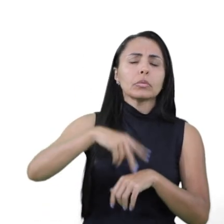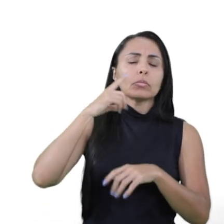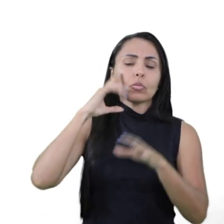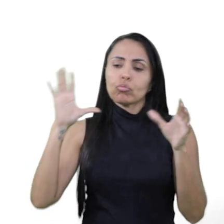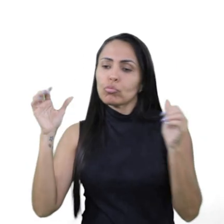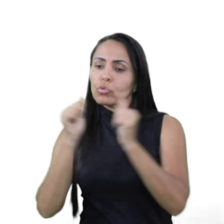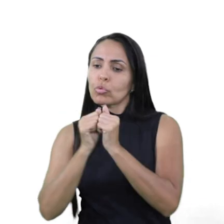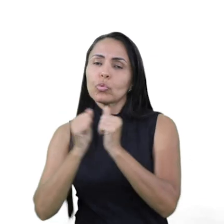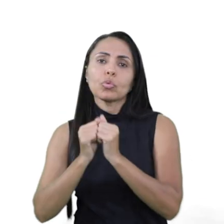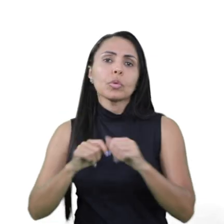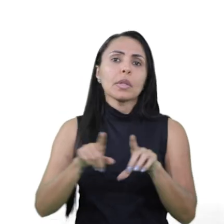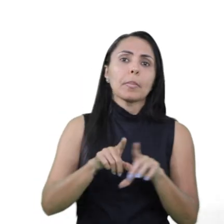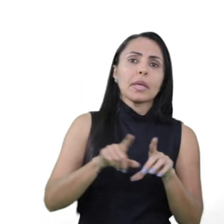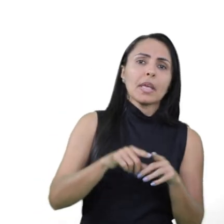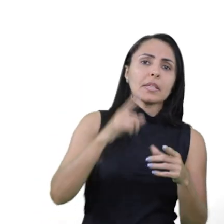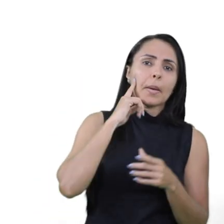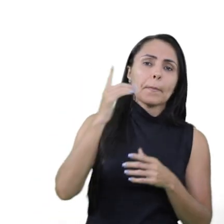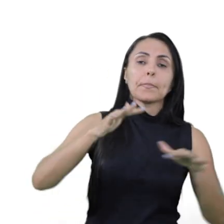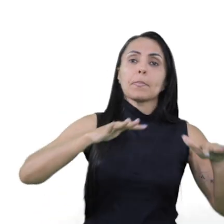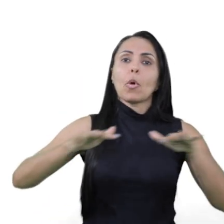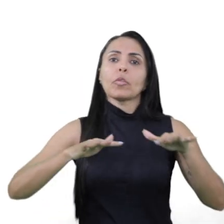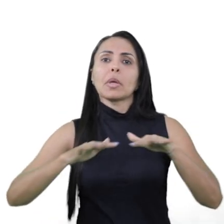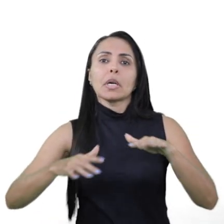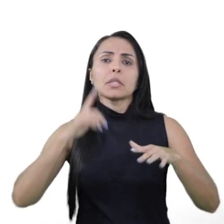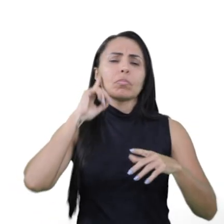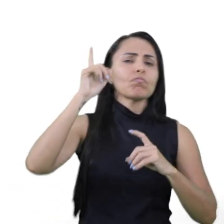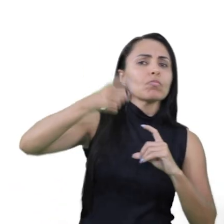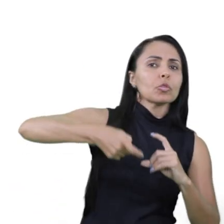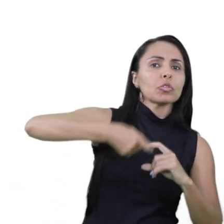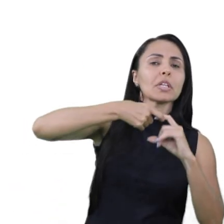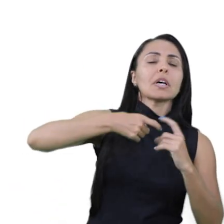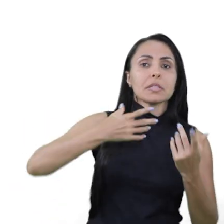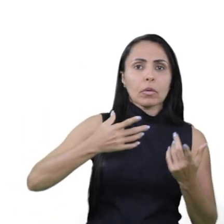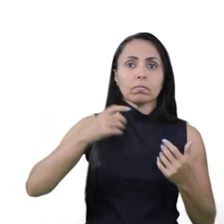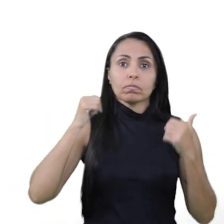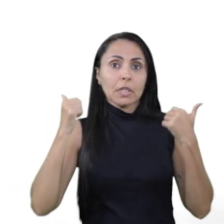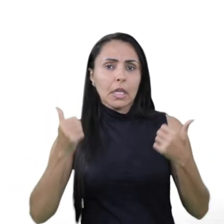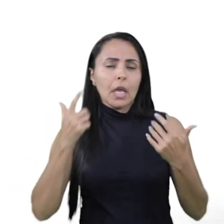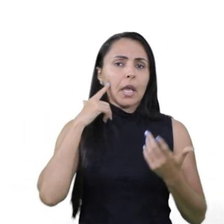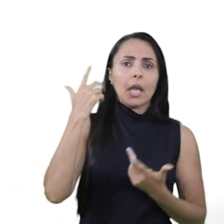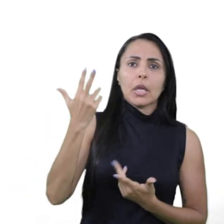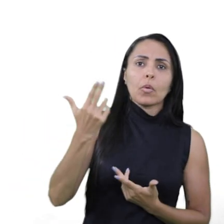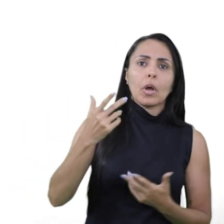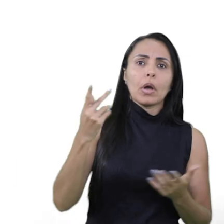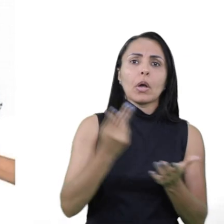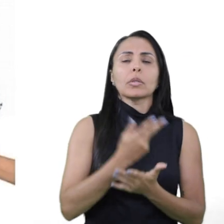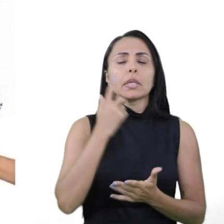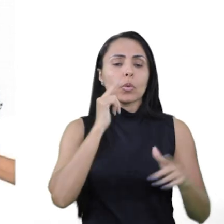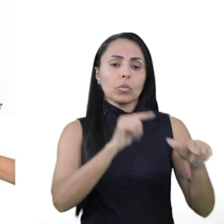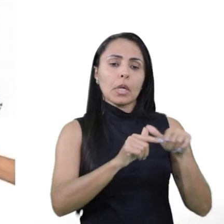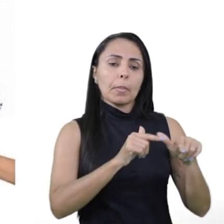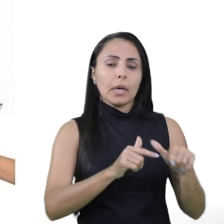conjunto, em prol dessa movimentação e dessa sustentação dessa máquina, tá? E a mesma coisa acontece com relação ao